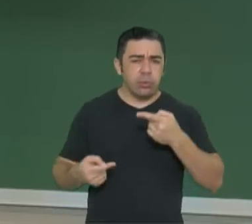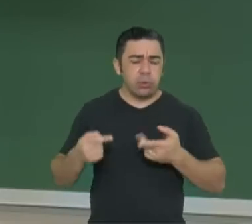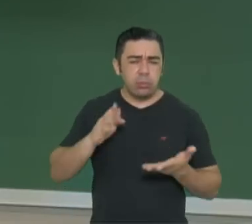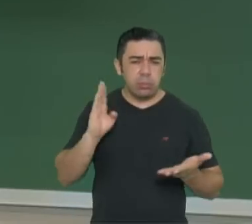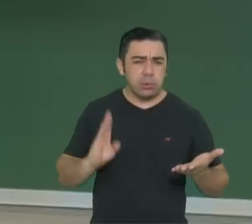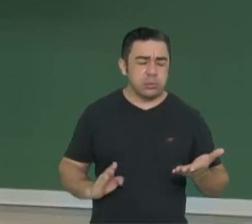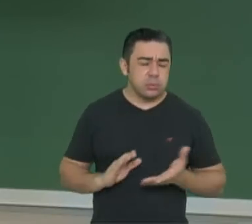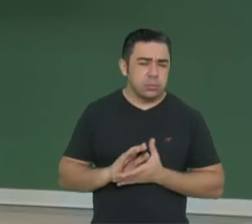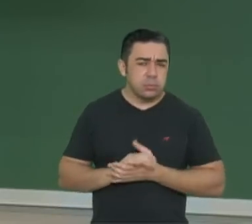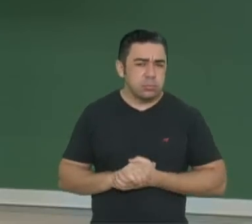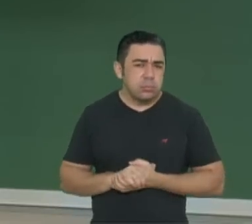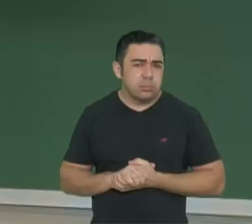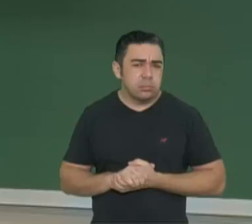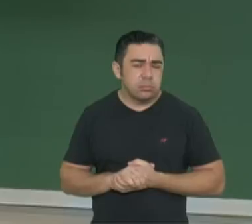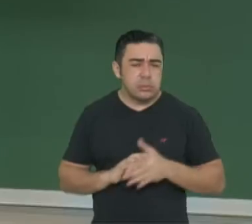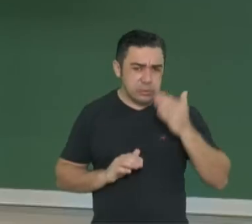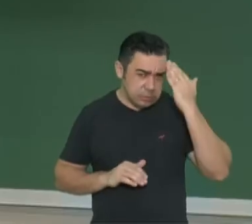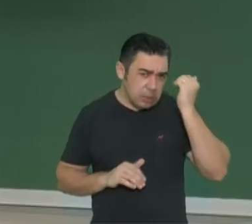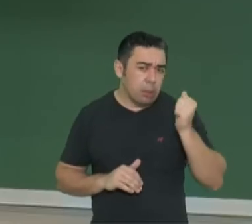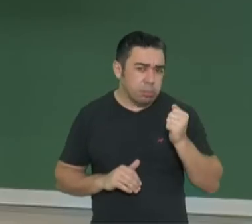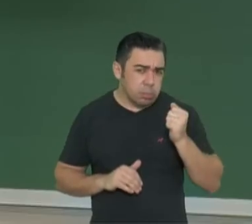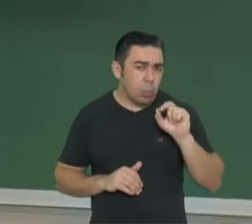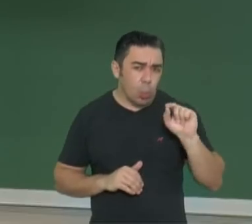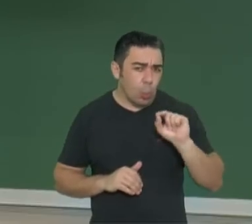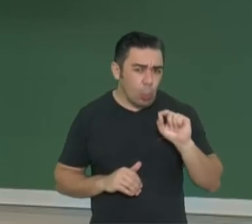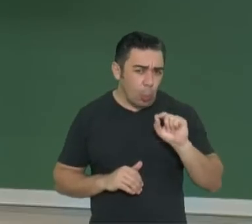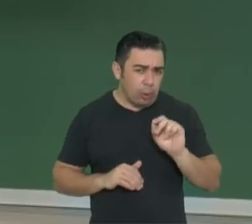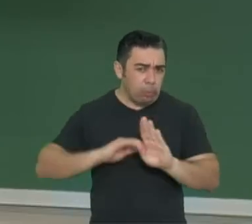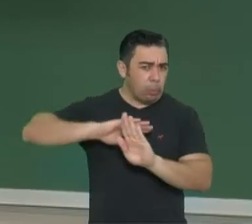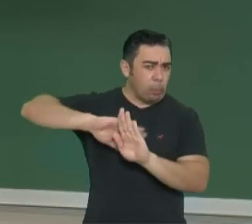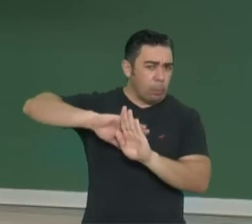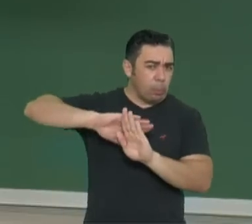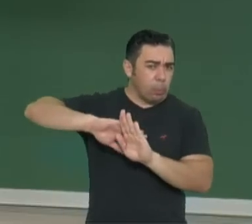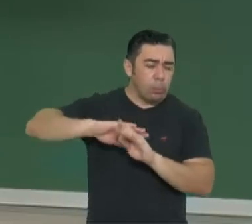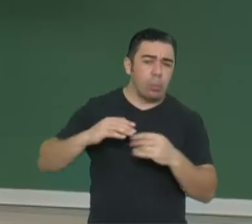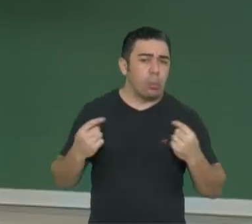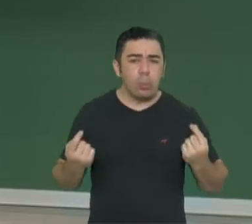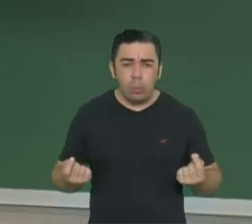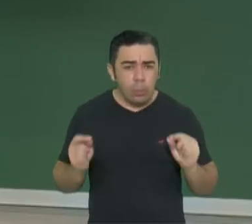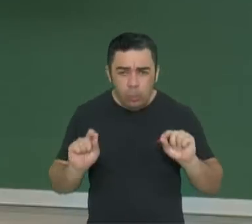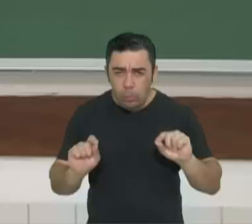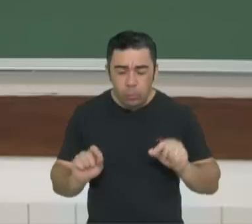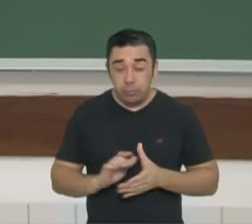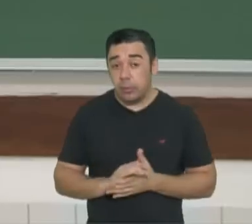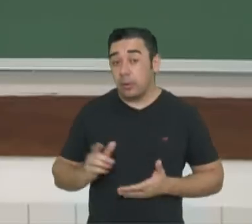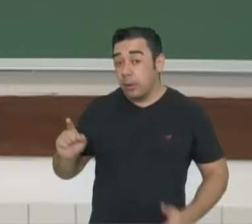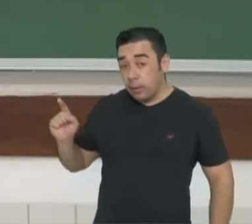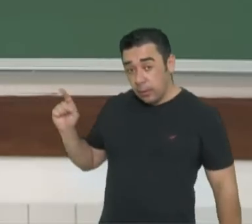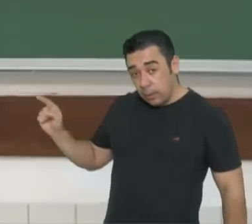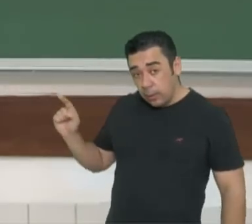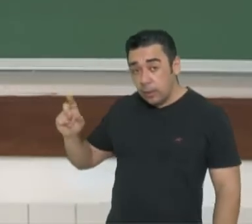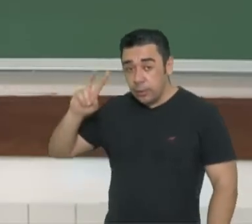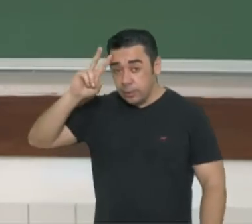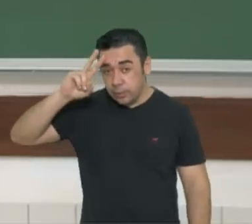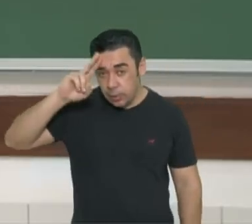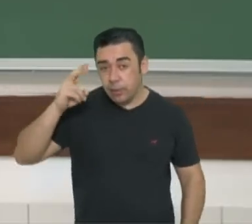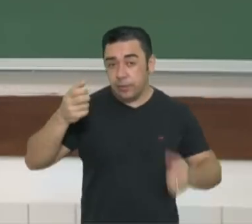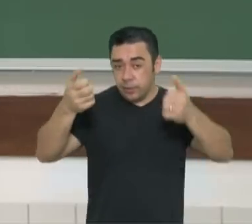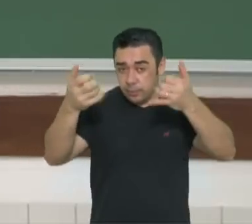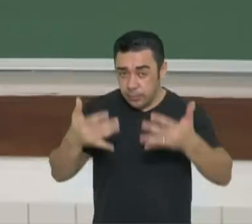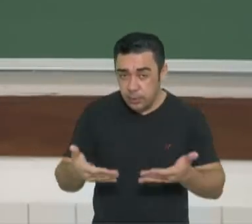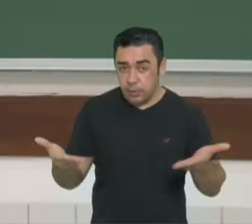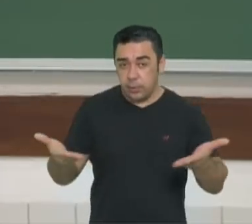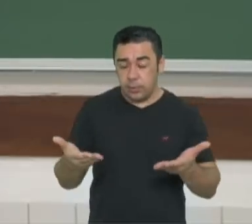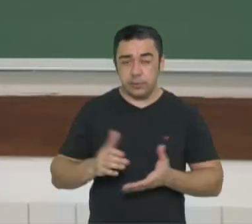Brasil? Sabe de tudo isso aí, de todas essas histórias? Então, é dessas histórias que a gente vai falar na aula